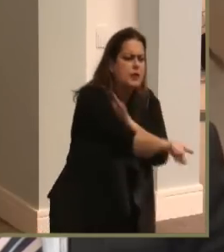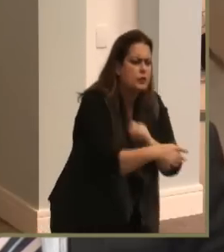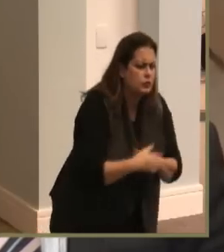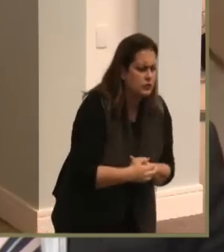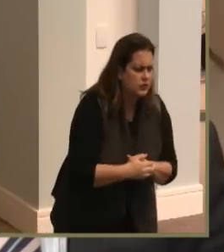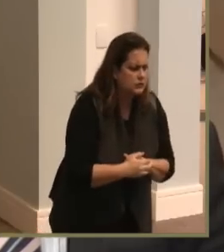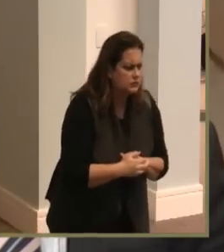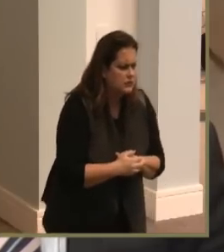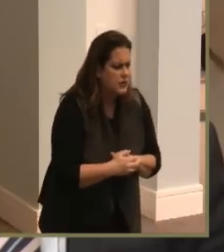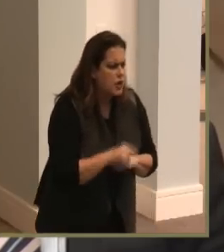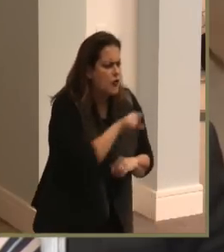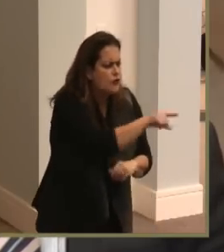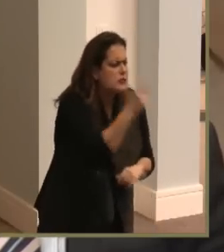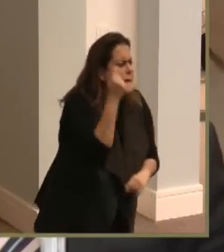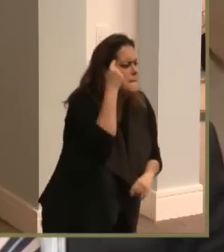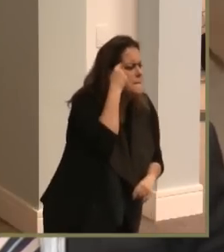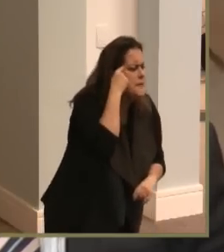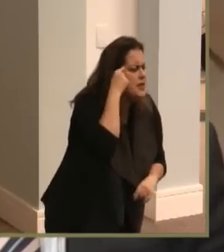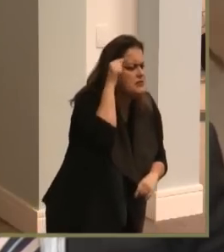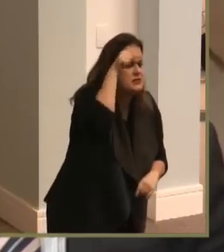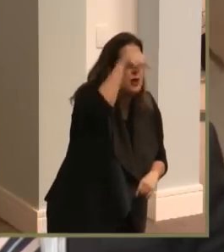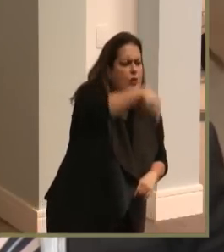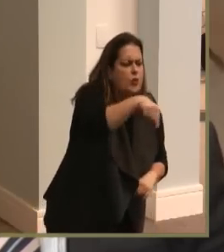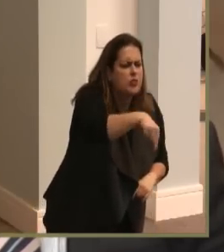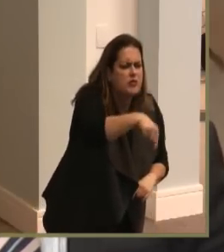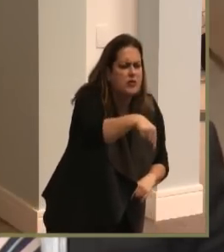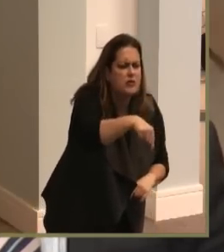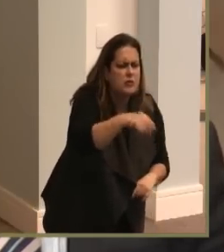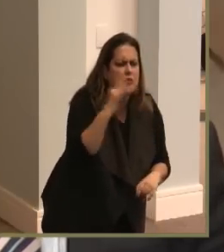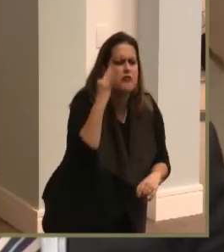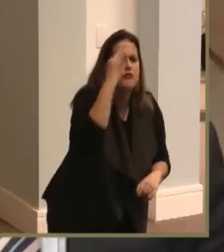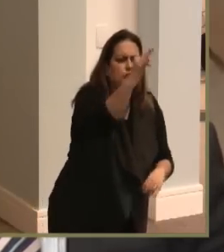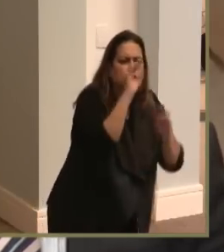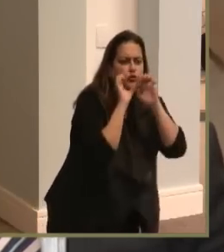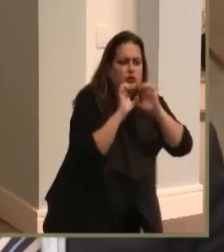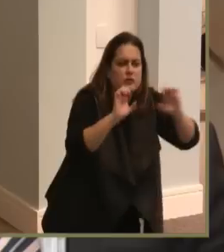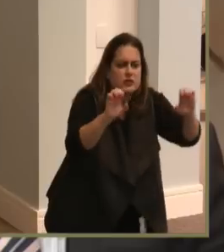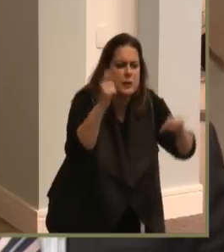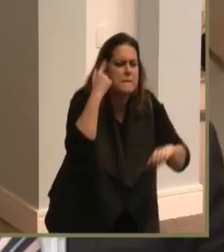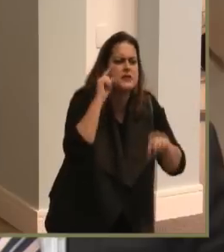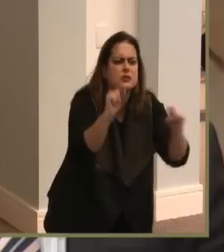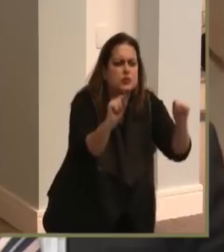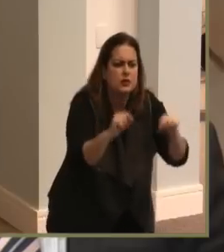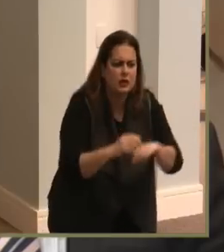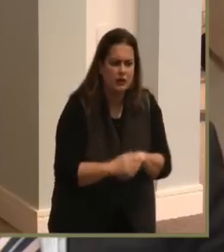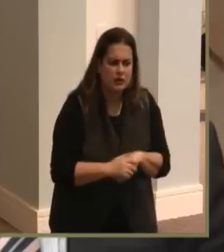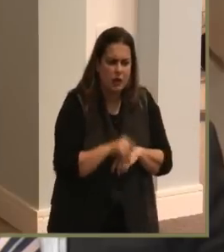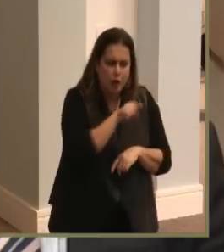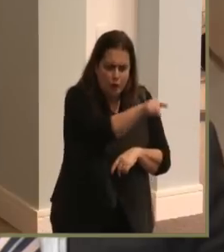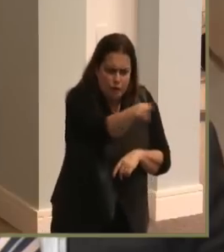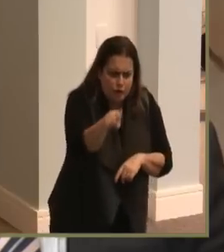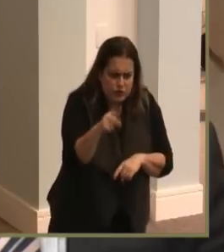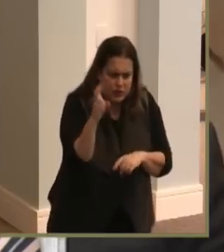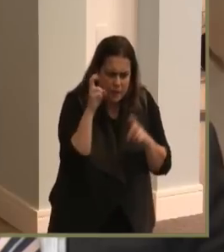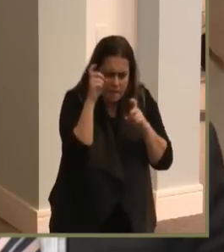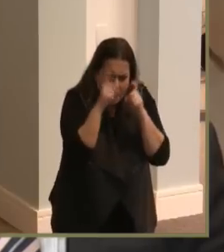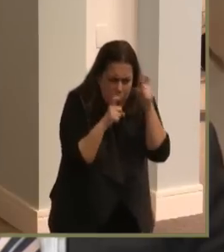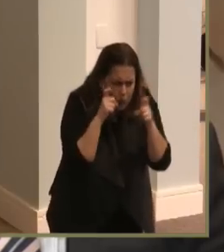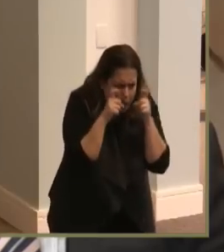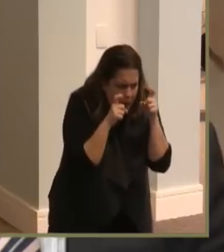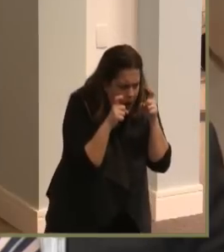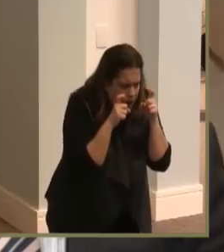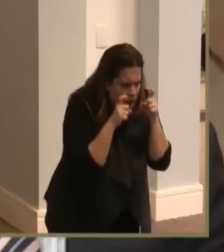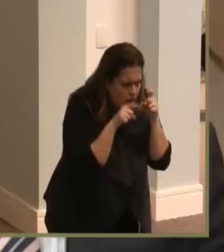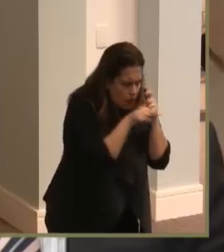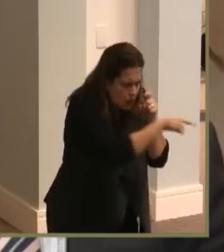respeito de sua cidade para com o futuro do Evangelho? Será que nós nos preocupamos, estamos orando,